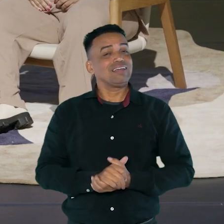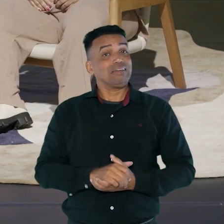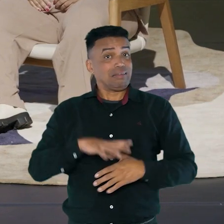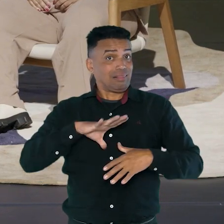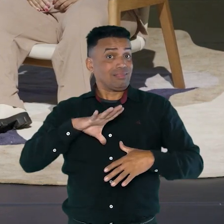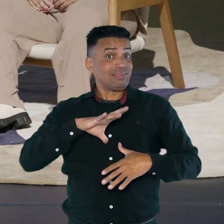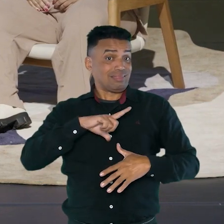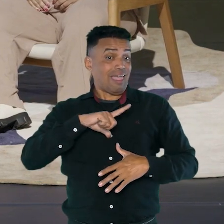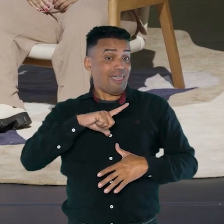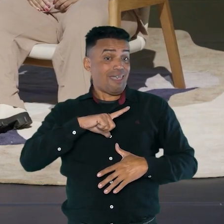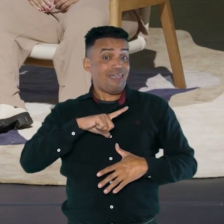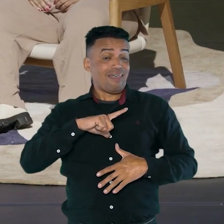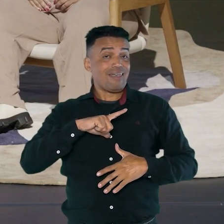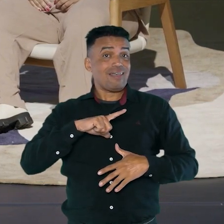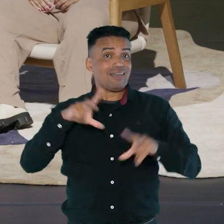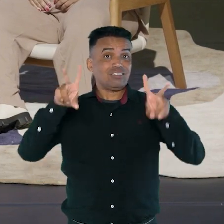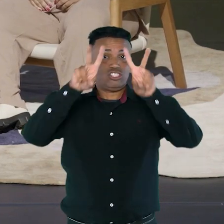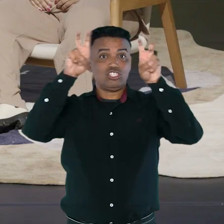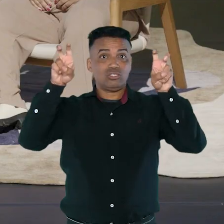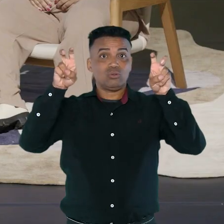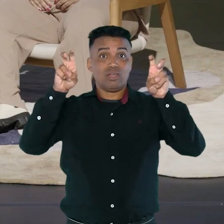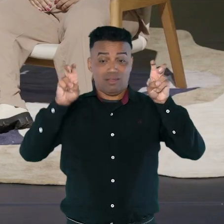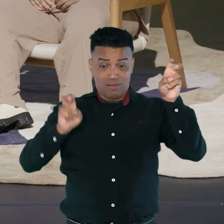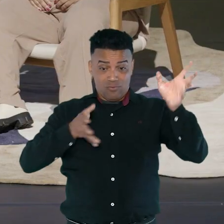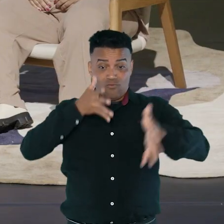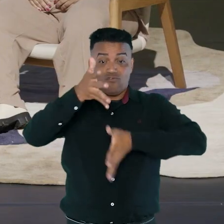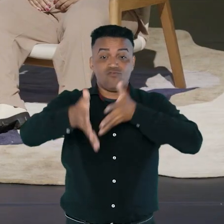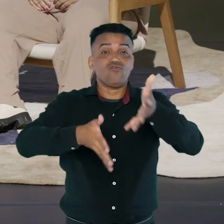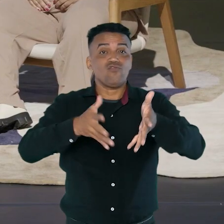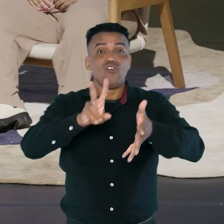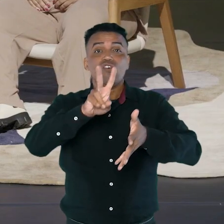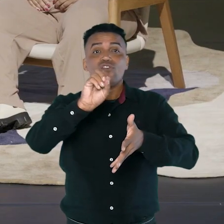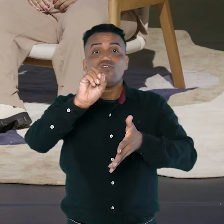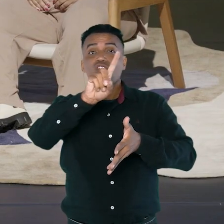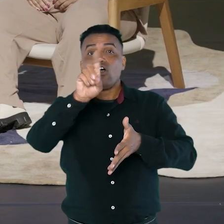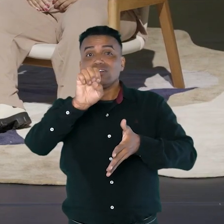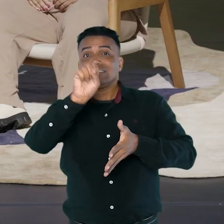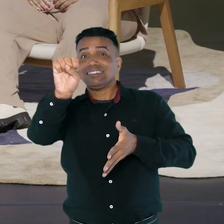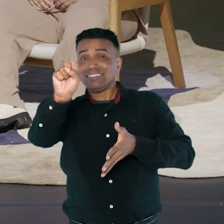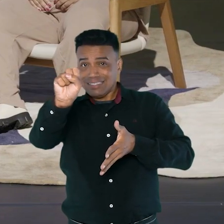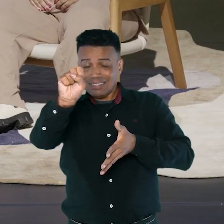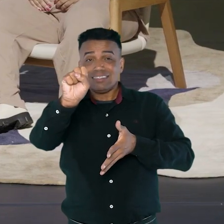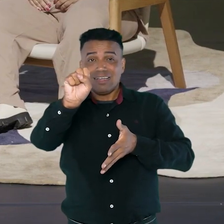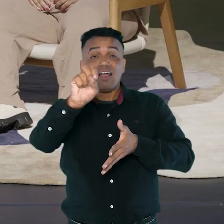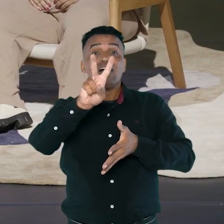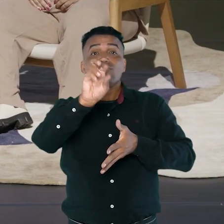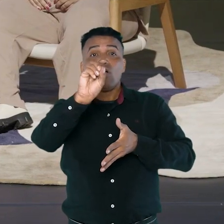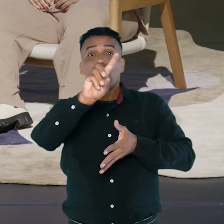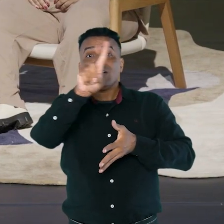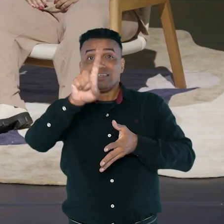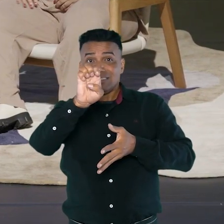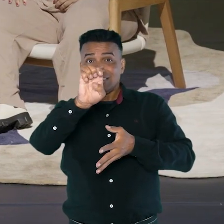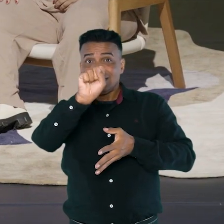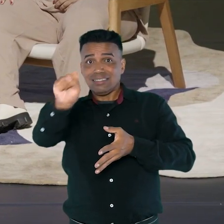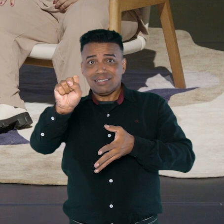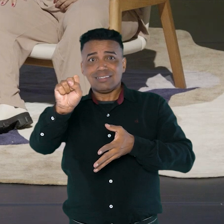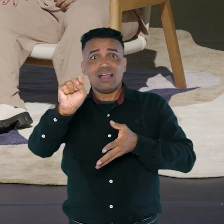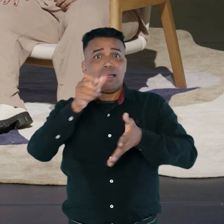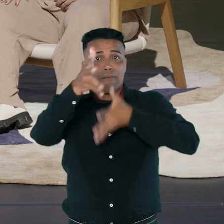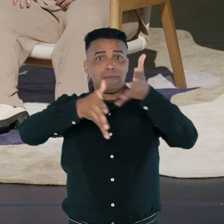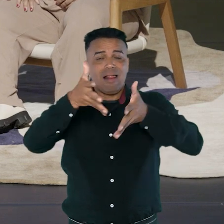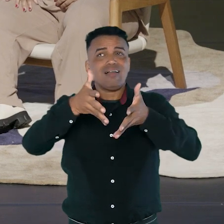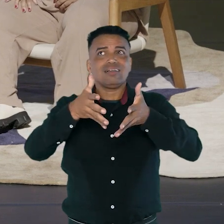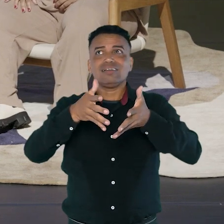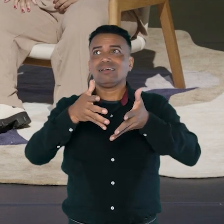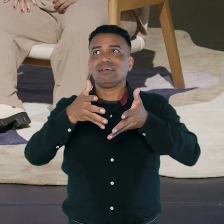a gente tem aqui no nosso título Vozes da Periferia, né? O que é periferia para vocês no Brasil que a gente vive hoje, né? Que a